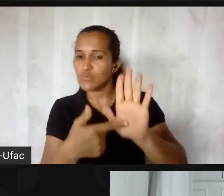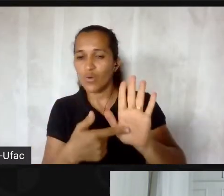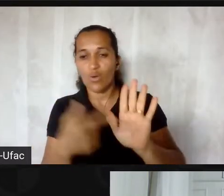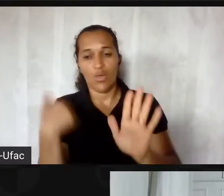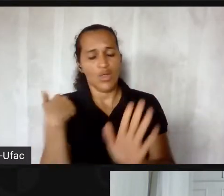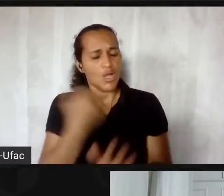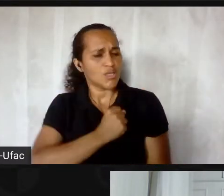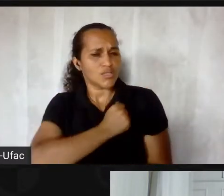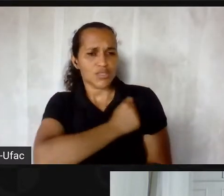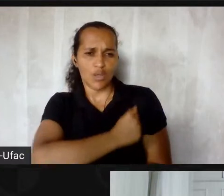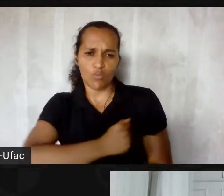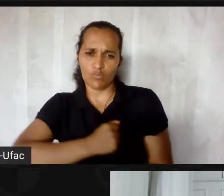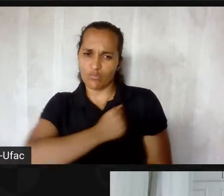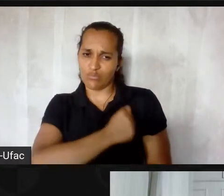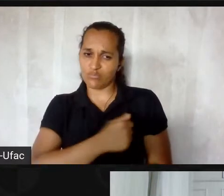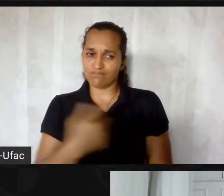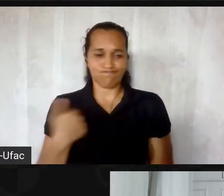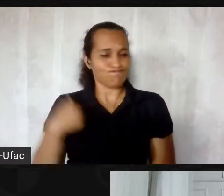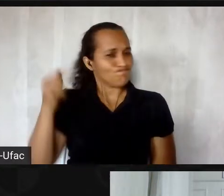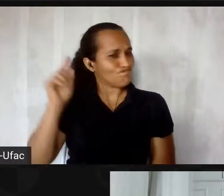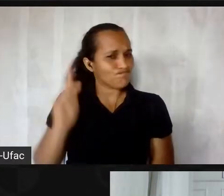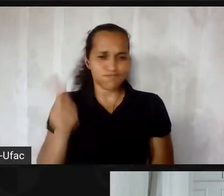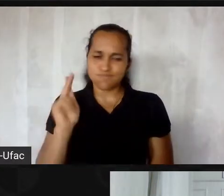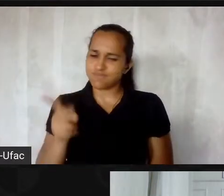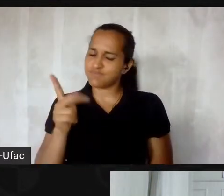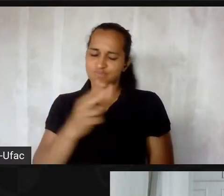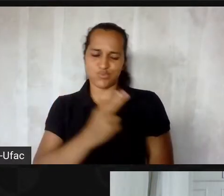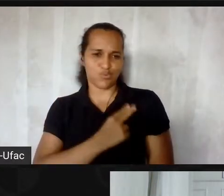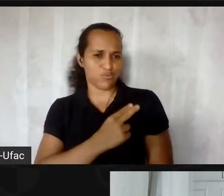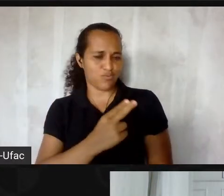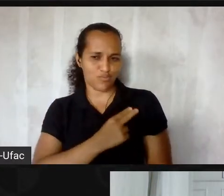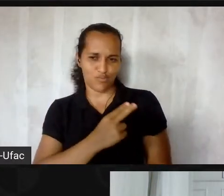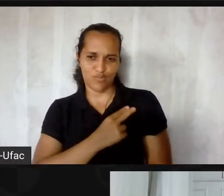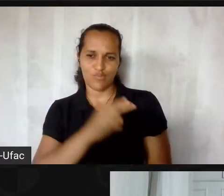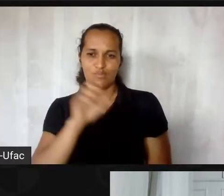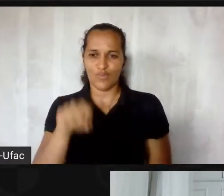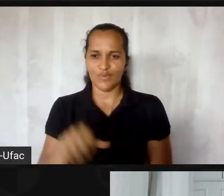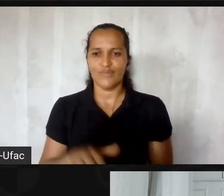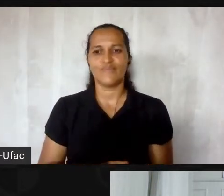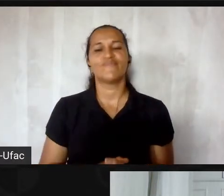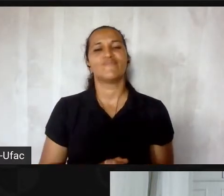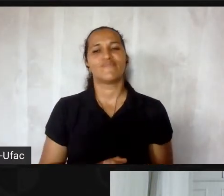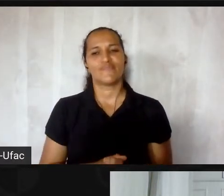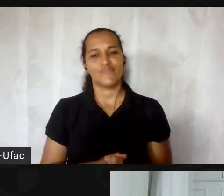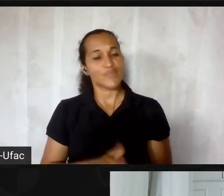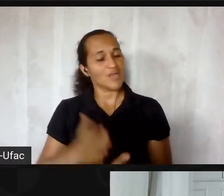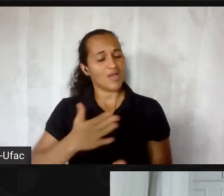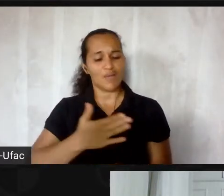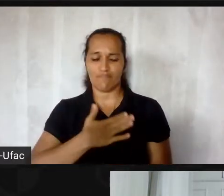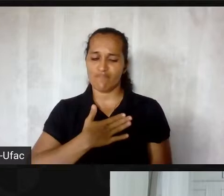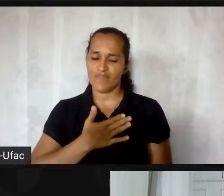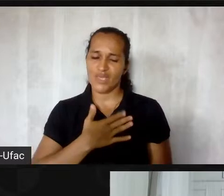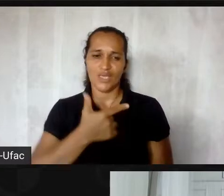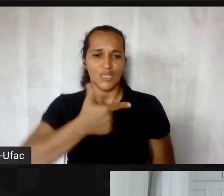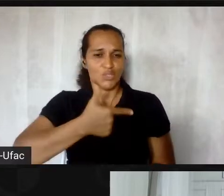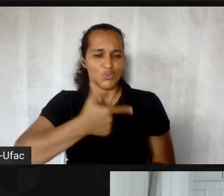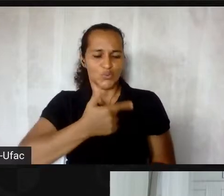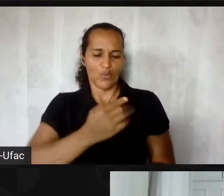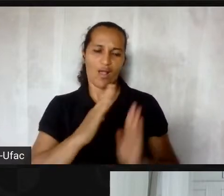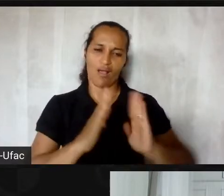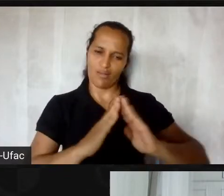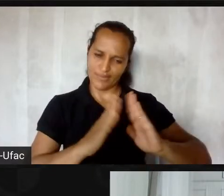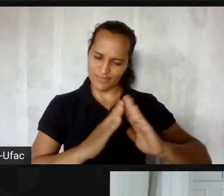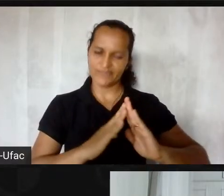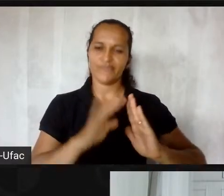Saudade eu sempre tive da UFAC, porque a UFAC foi sempre a minha segunda casa. E, antes de qualquer